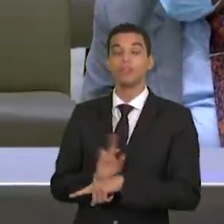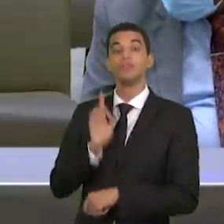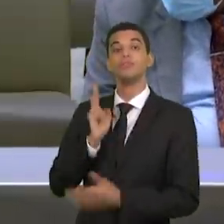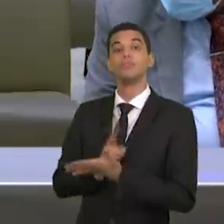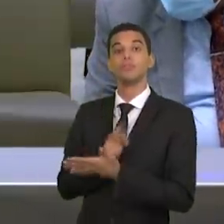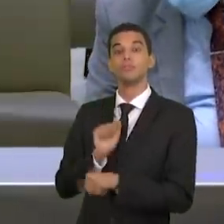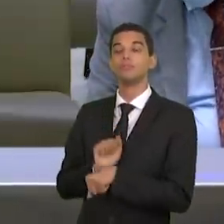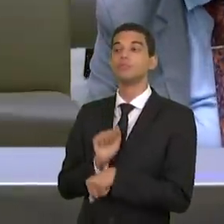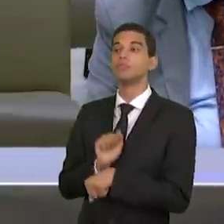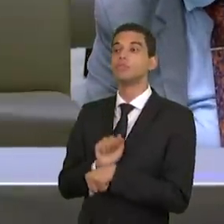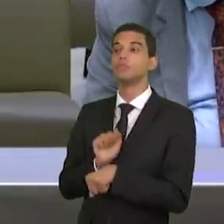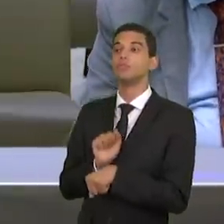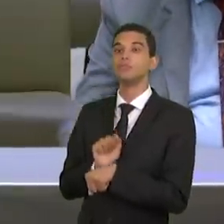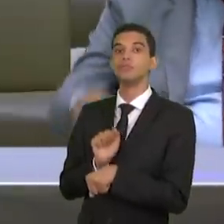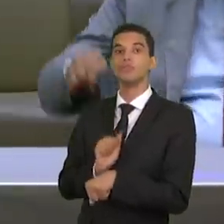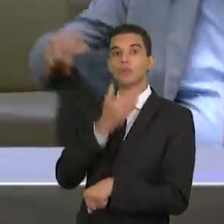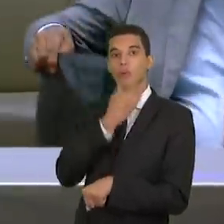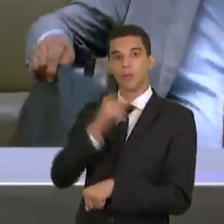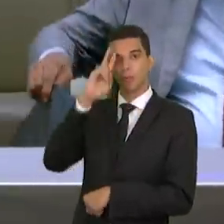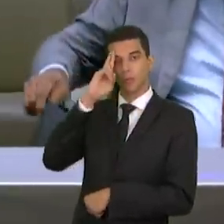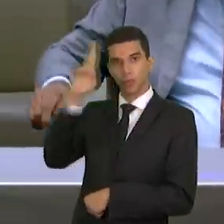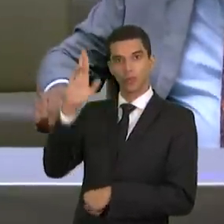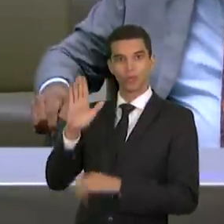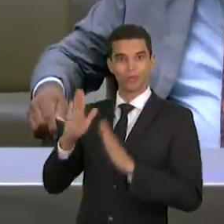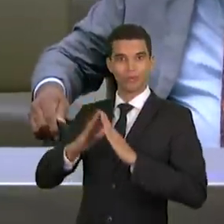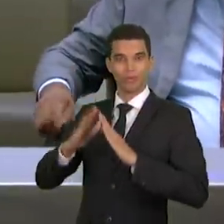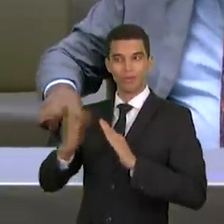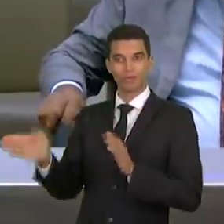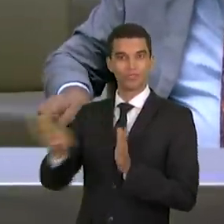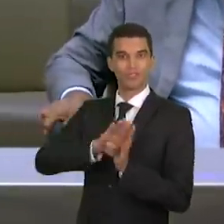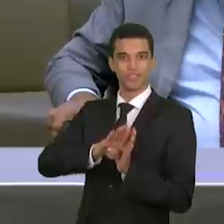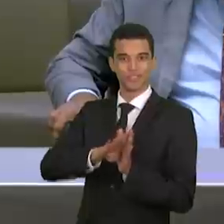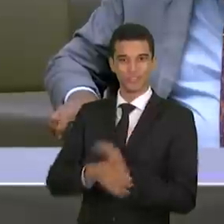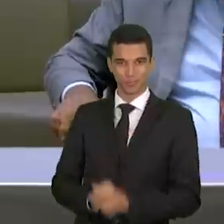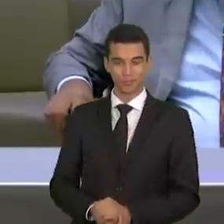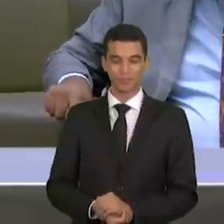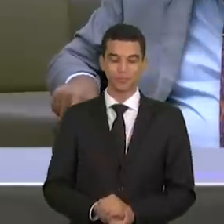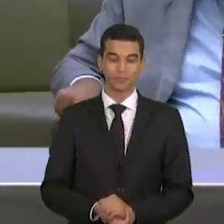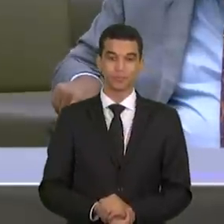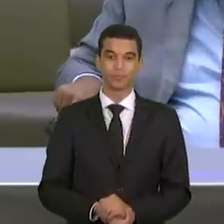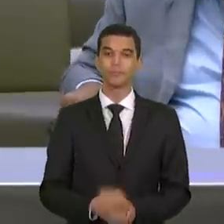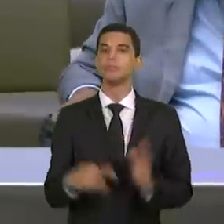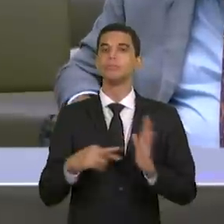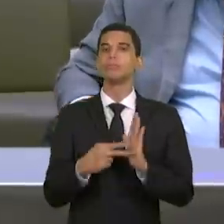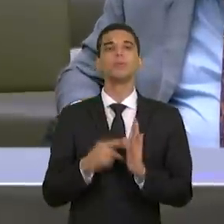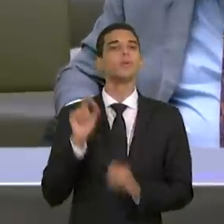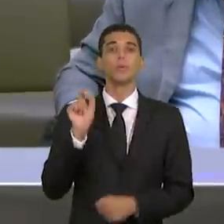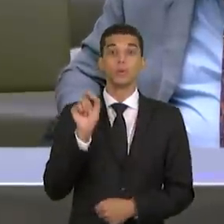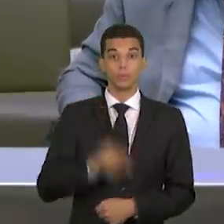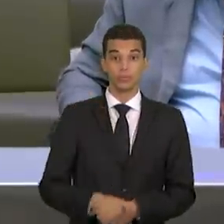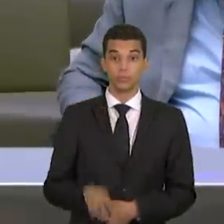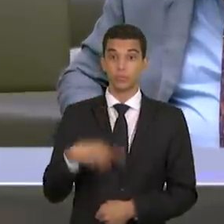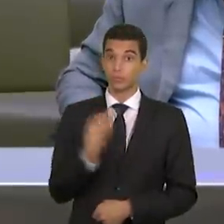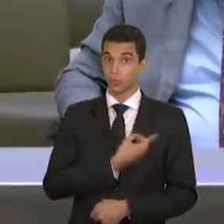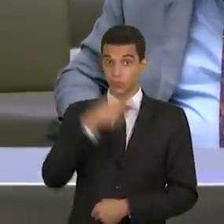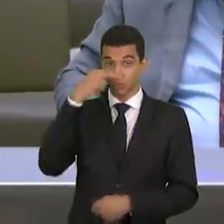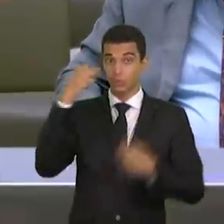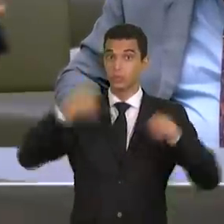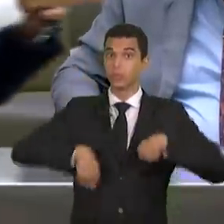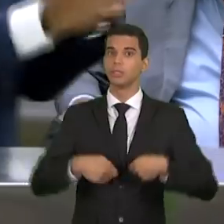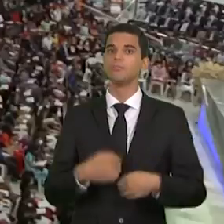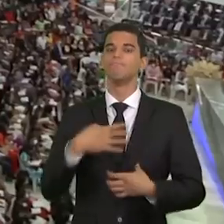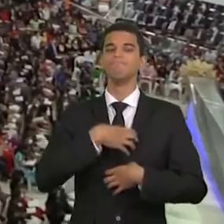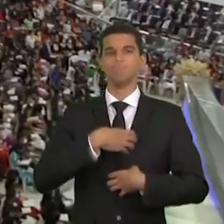Senhor. Isto nos faz pensar, irmãos, sobre uma convicção de que o Senhor está voltando. Porque